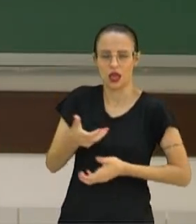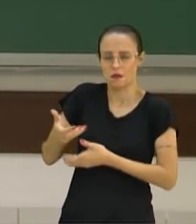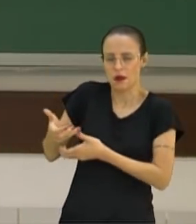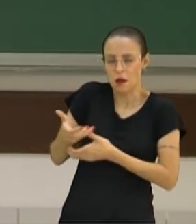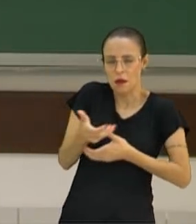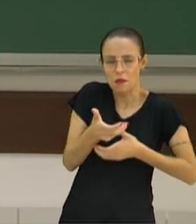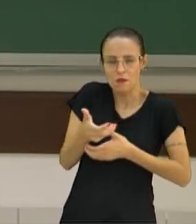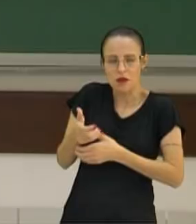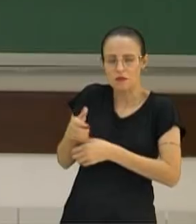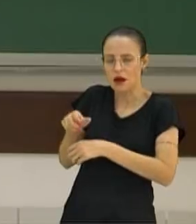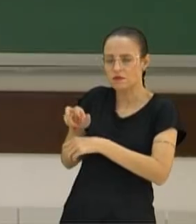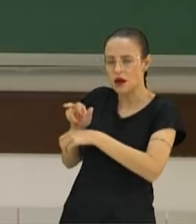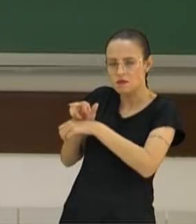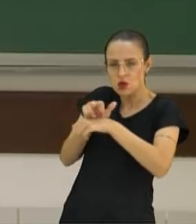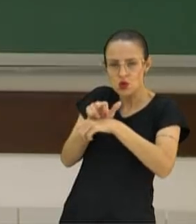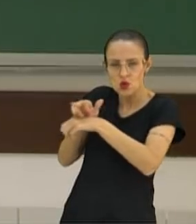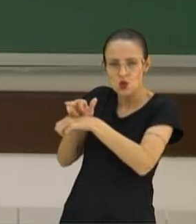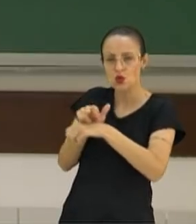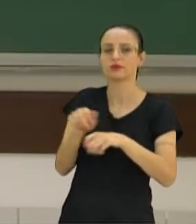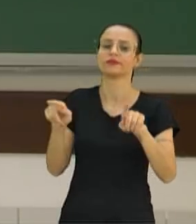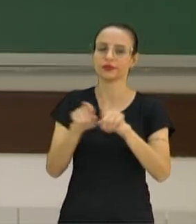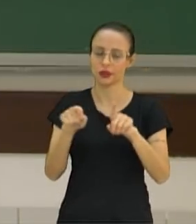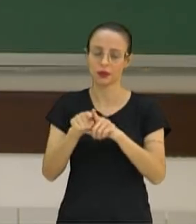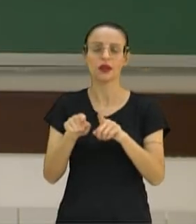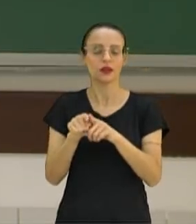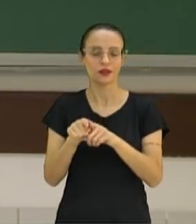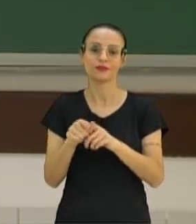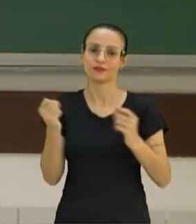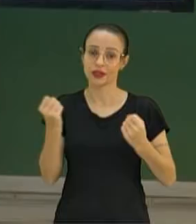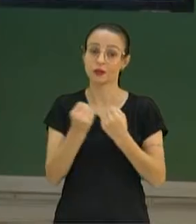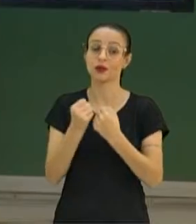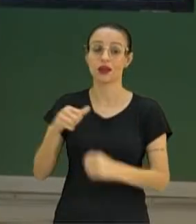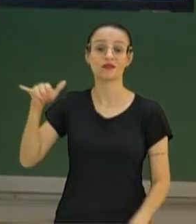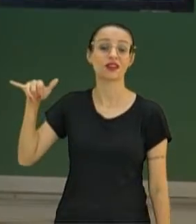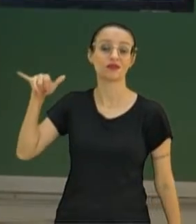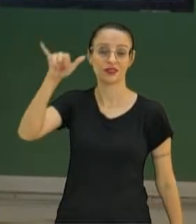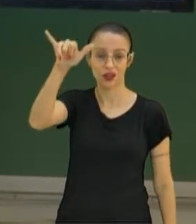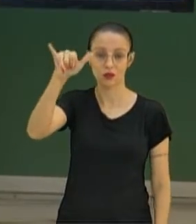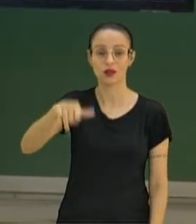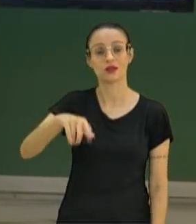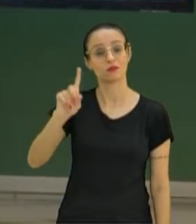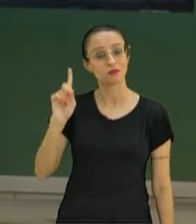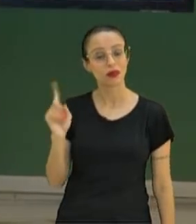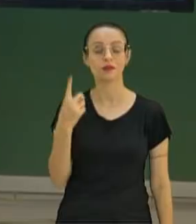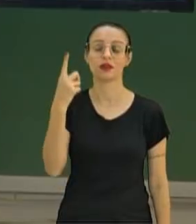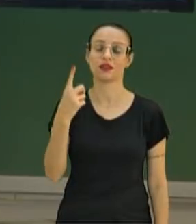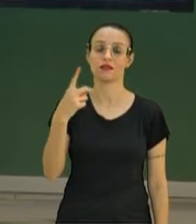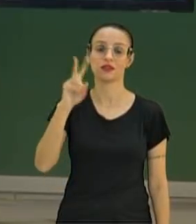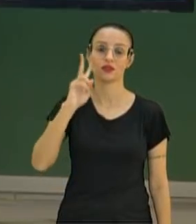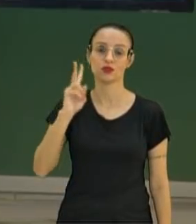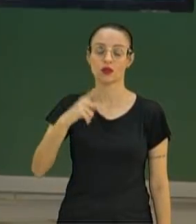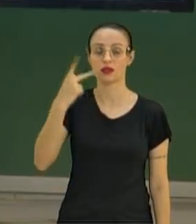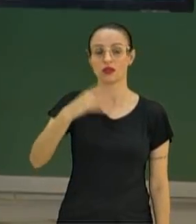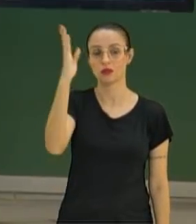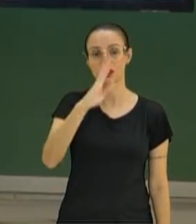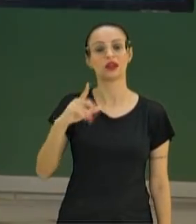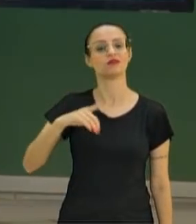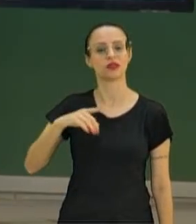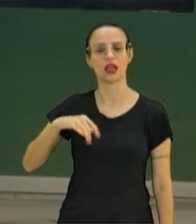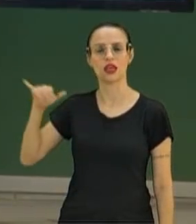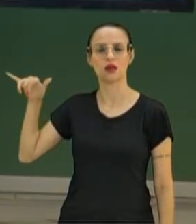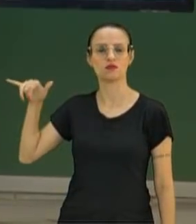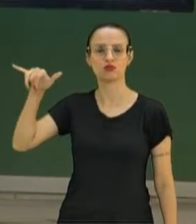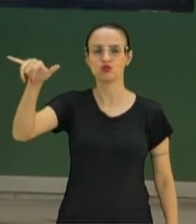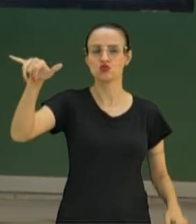canhões, metralhadoras, inclusive apoiados por avião, né? Pela primeira vez aqui na história do Brasil, a gente vai ter a utilização